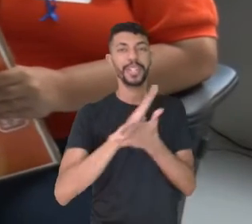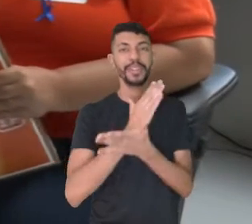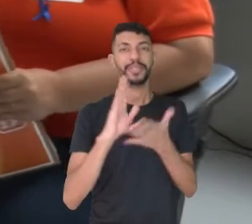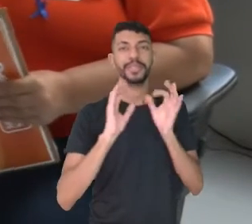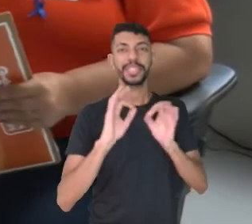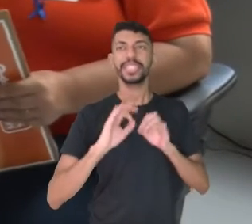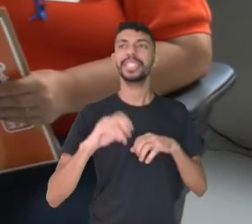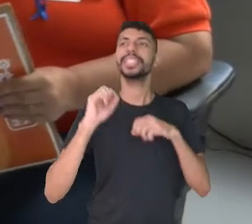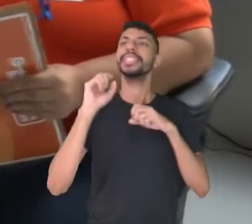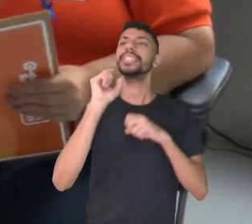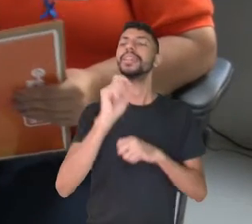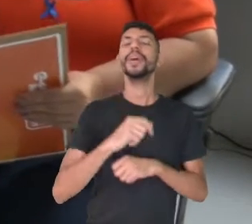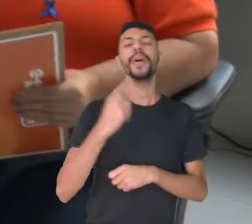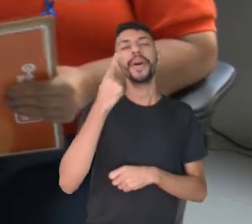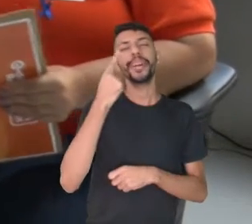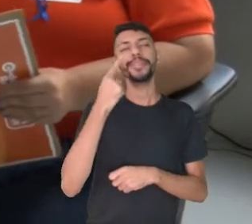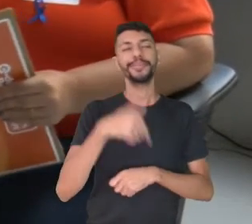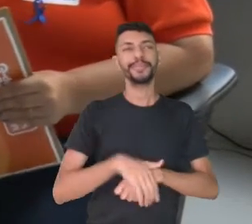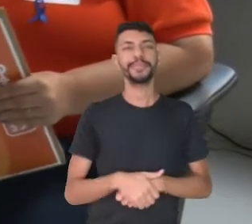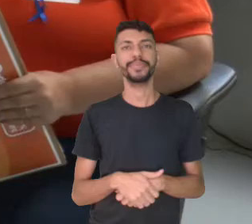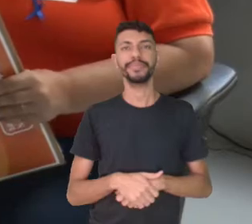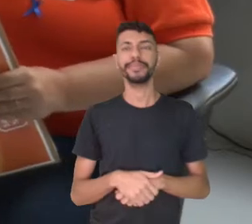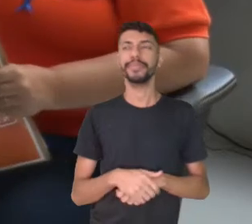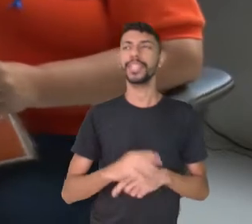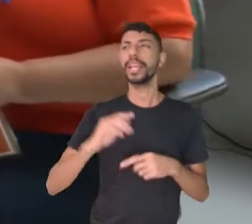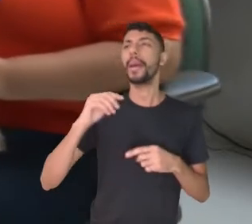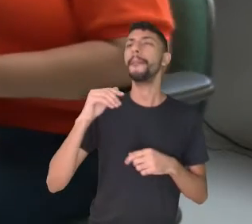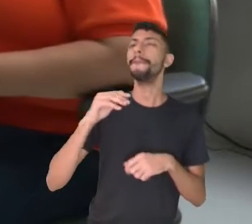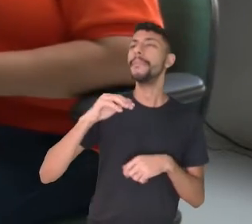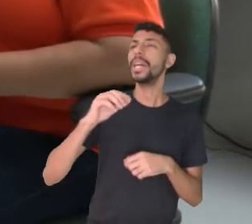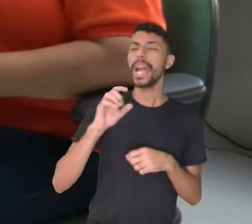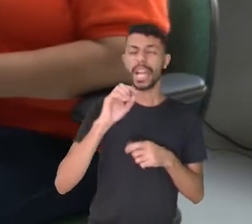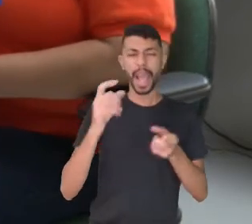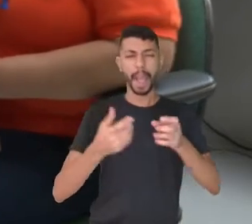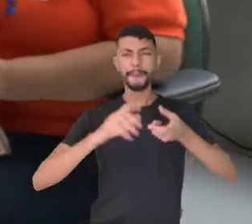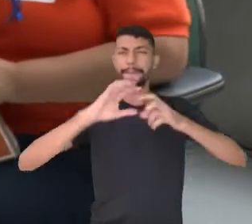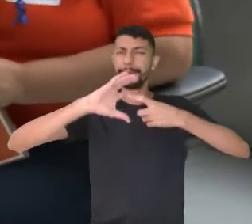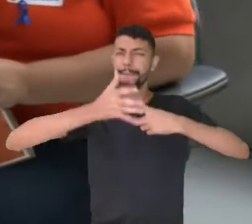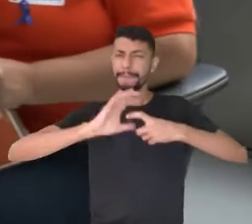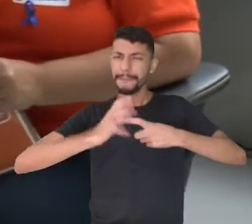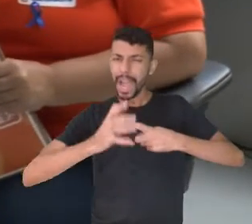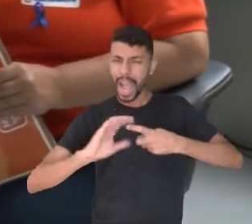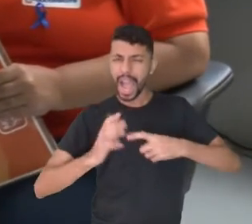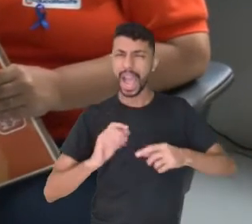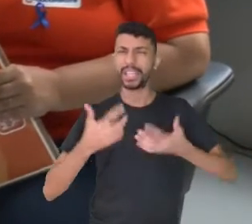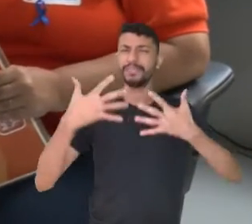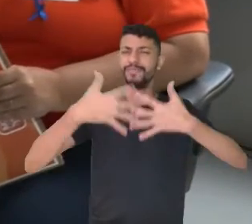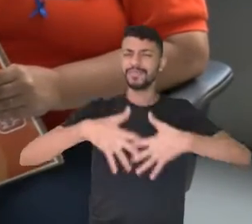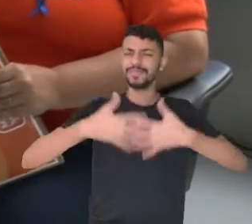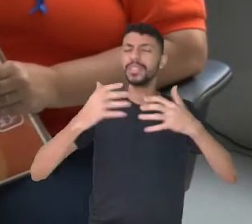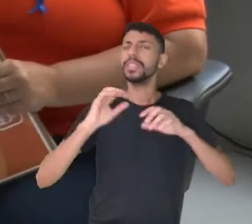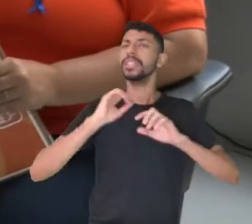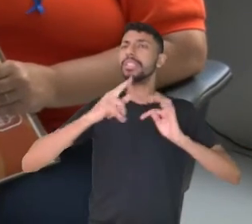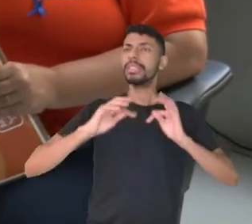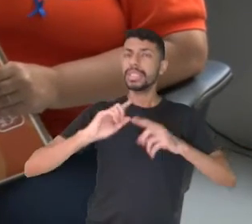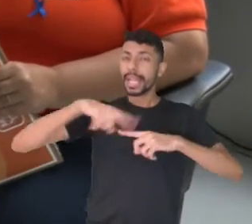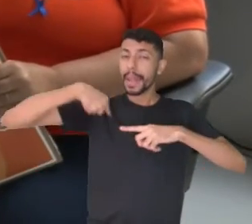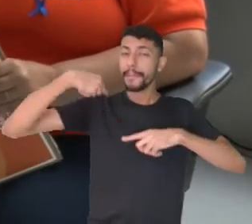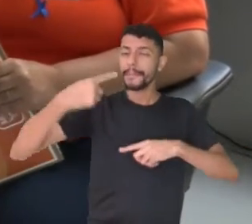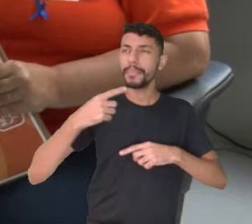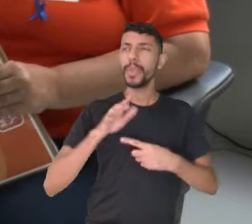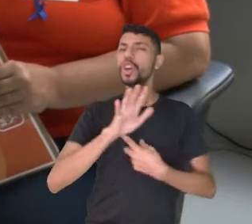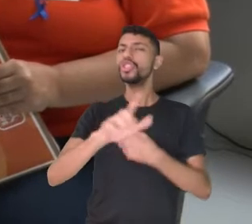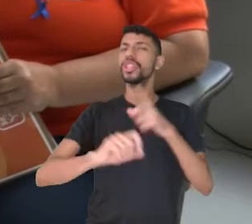doutor André. Doutor André, além dessas máquinas, né, esses grandes microscópios,